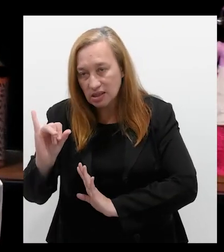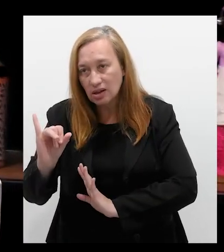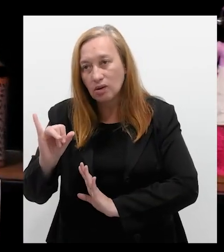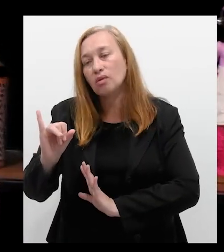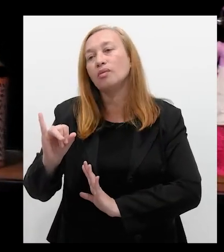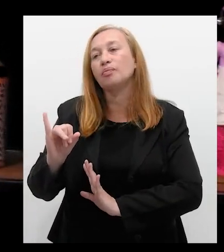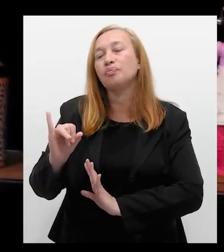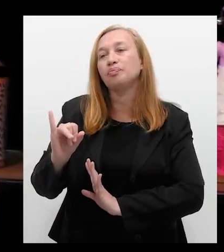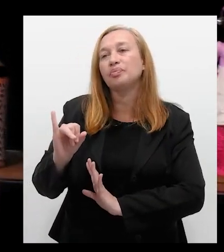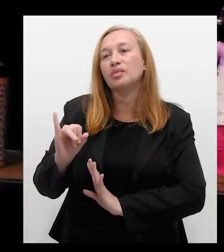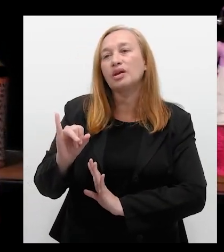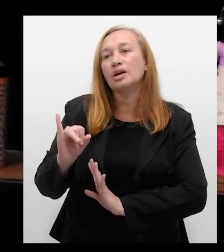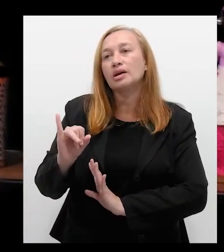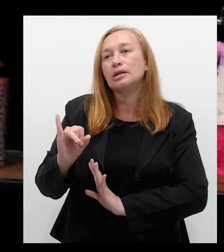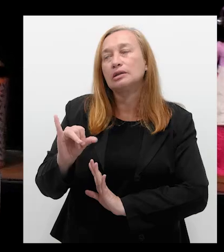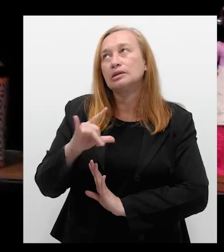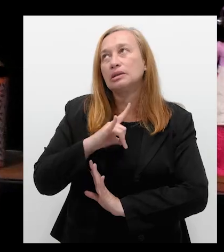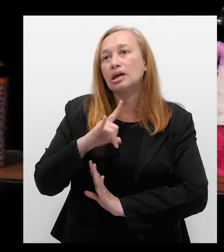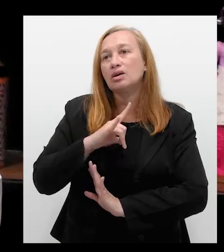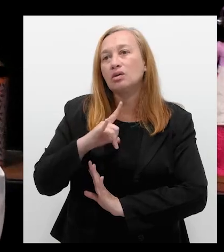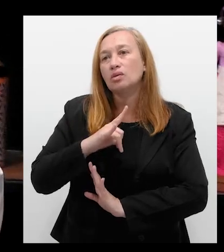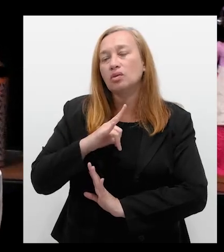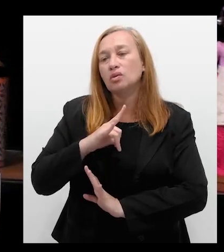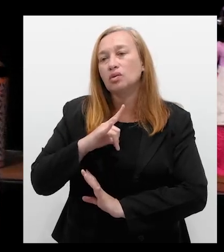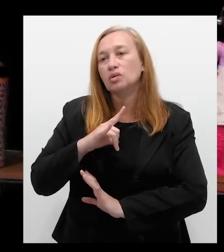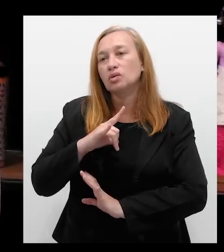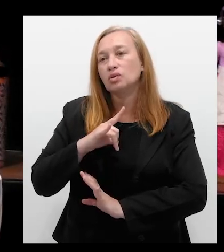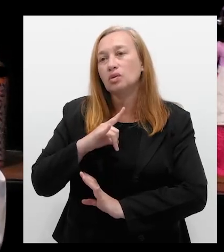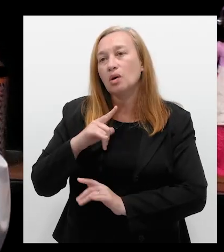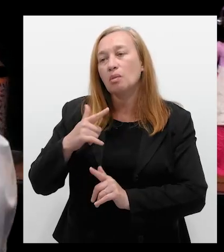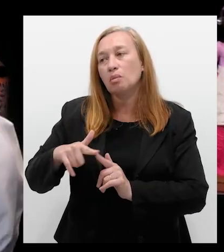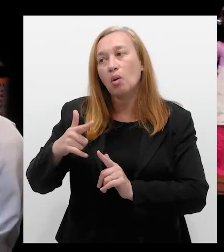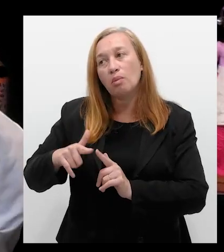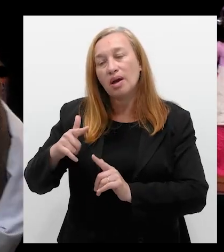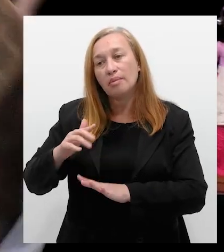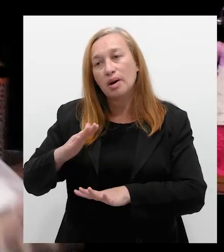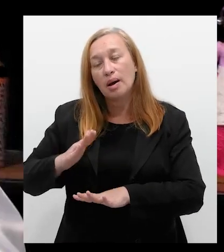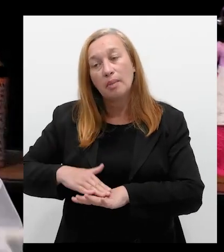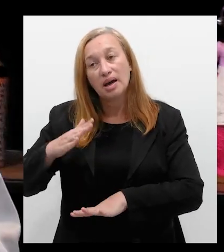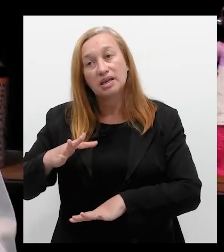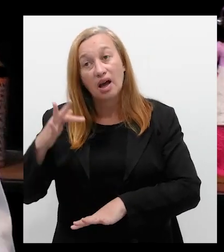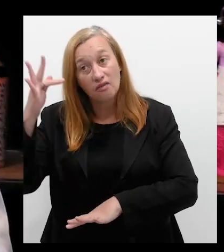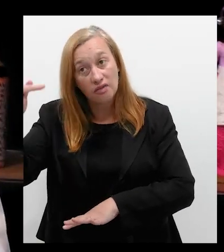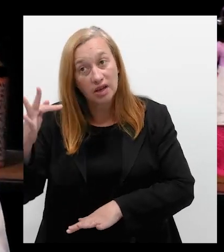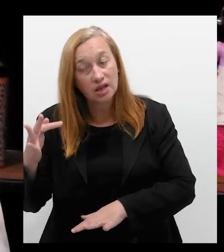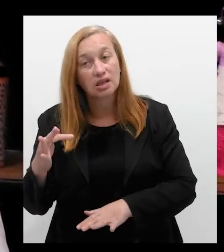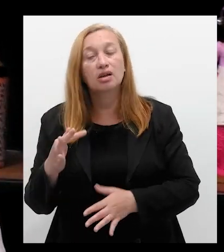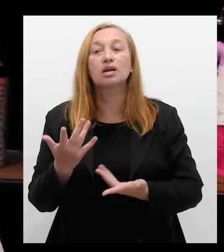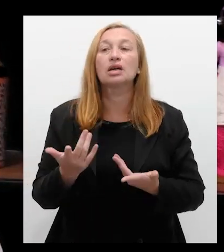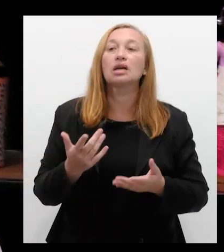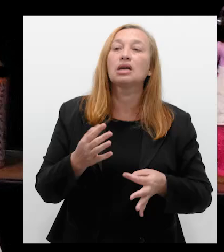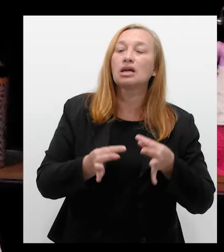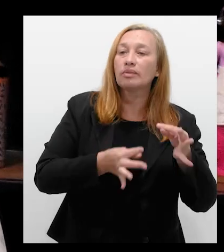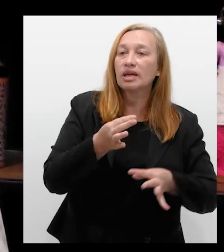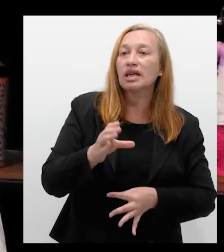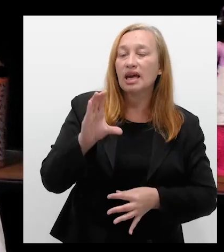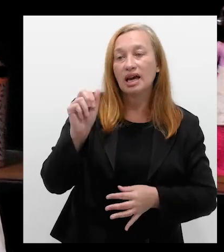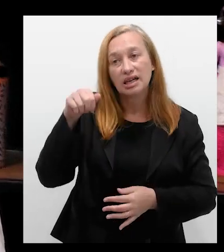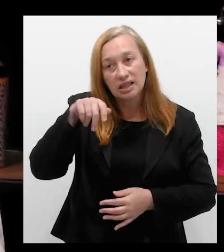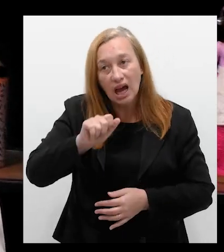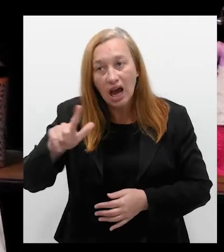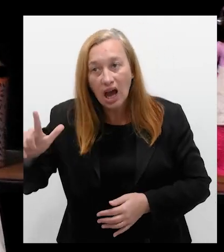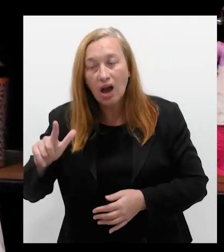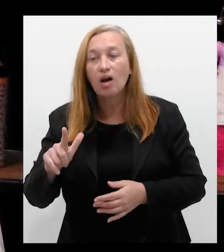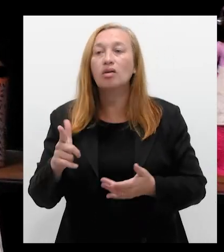pessoas tenham maiores necessidades, como aí sim um tratamento de canal, uma reabilitação oral, né?